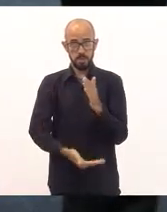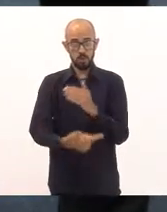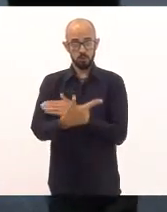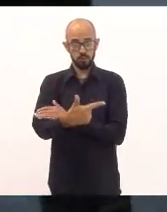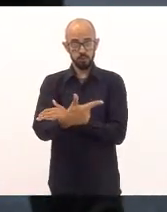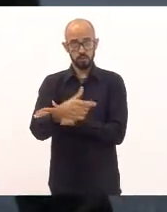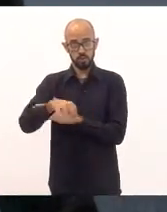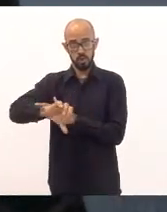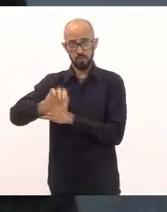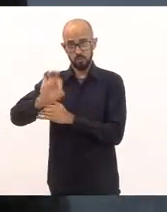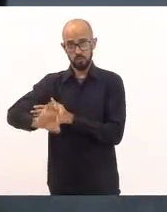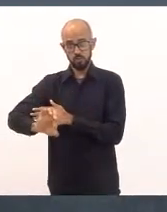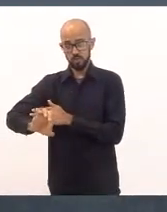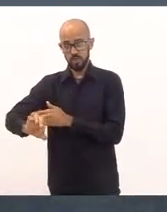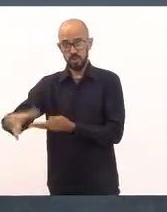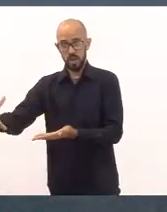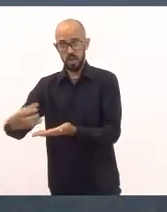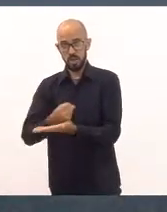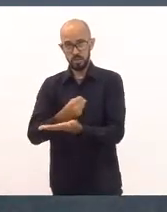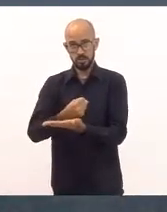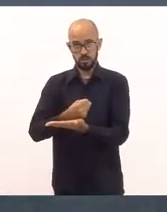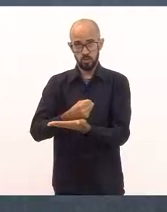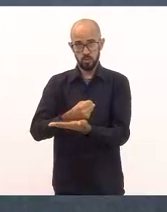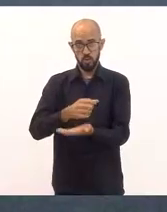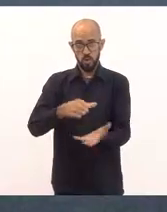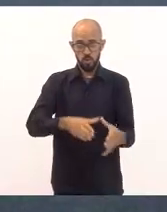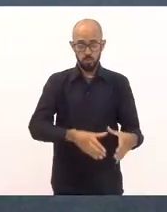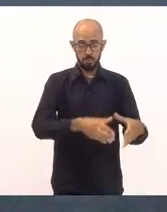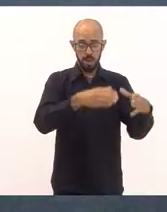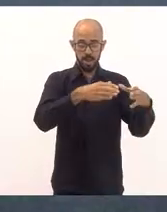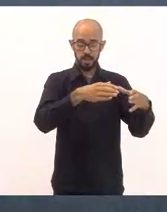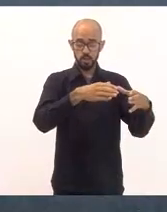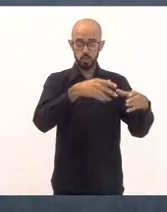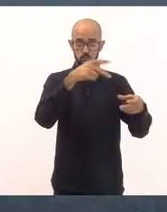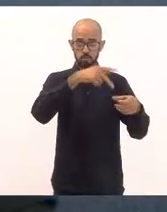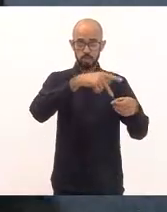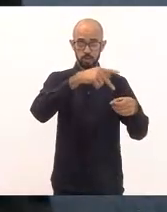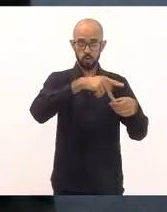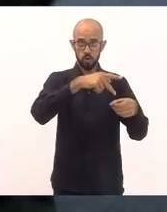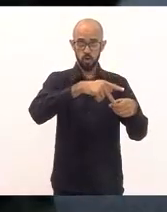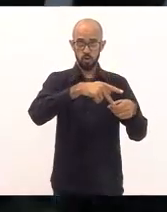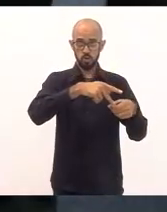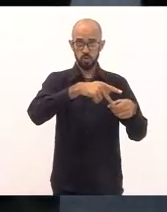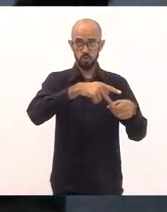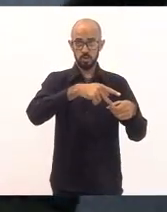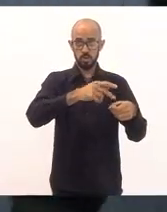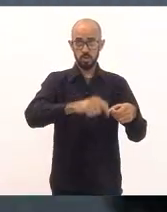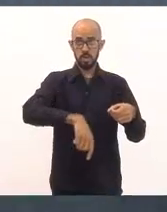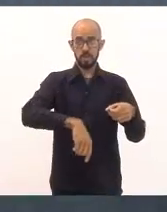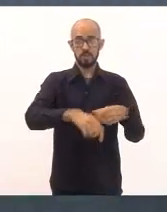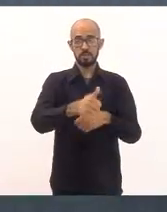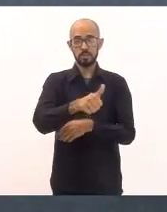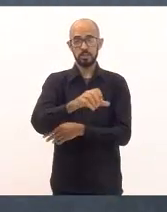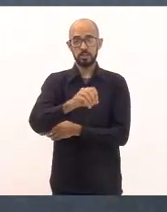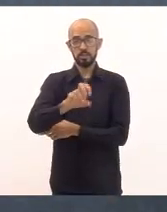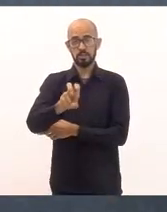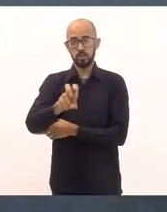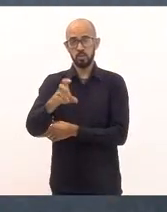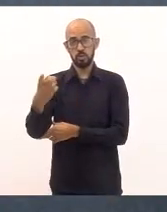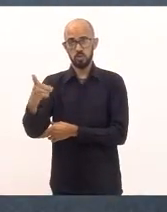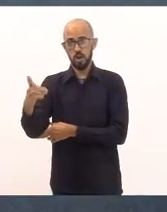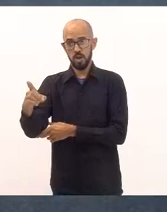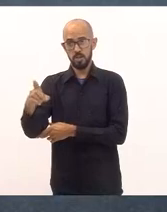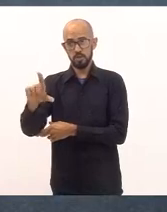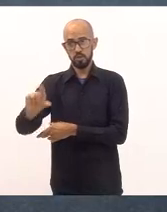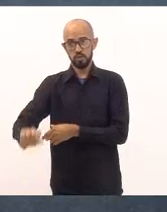O preço do barril do petróleo, que era 105 dólares em julho de 2014, caiu